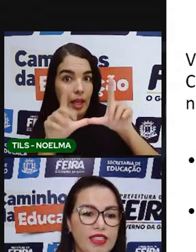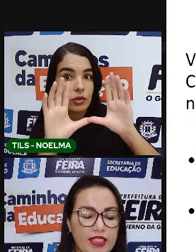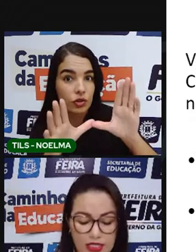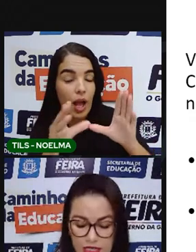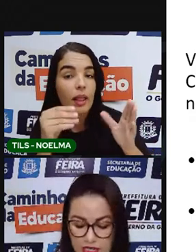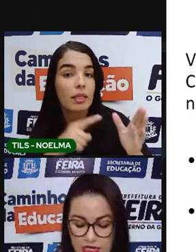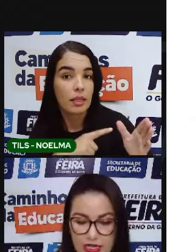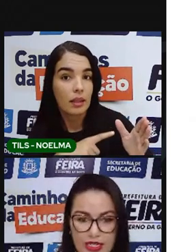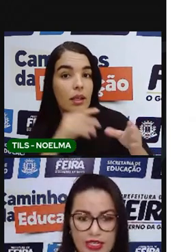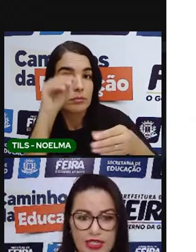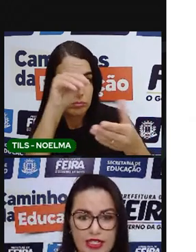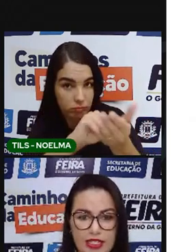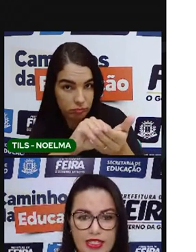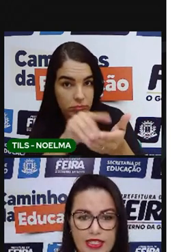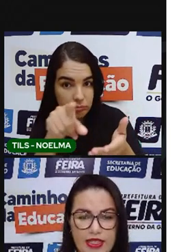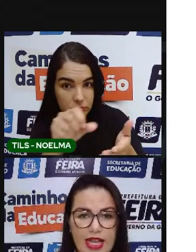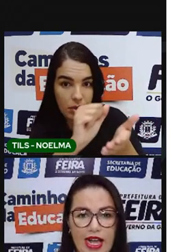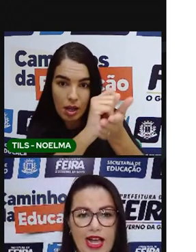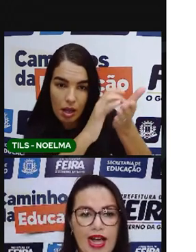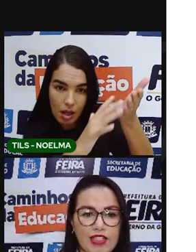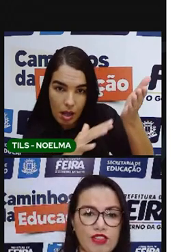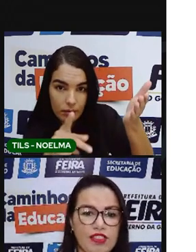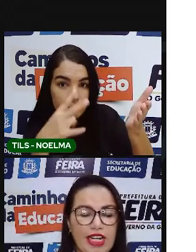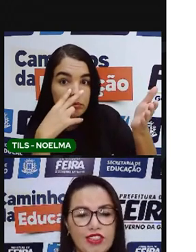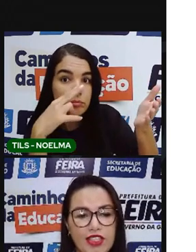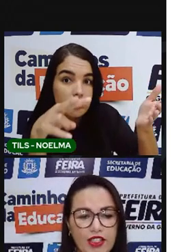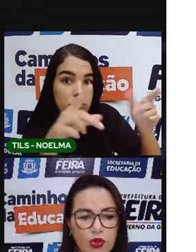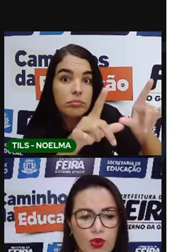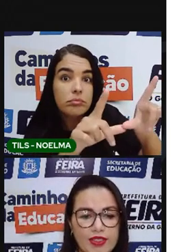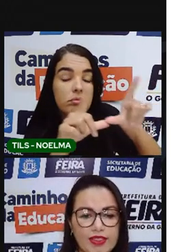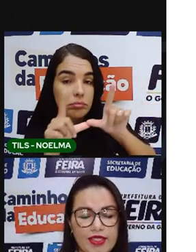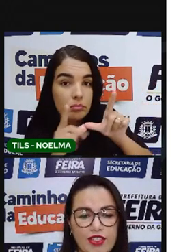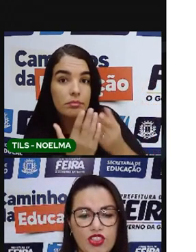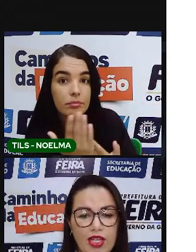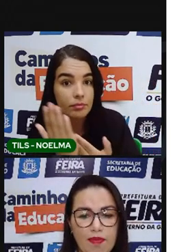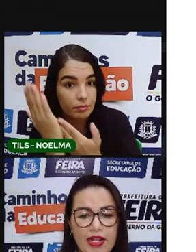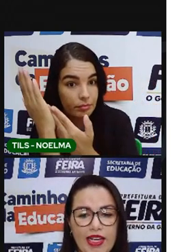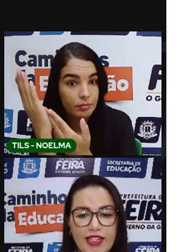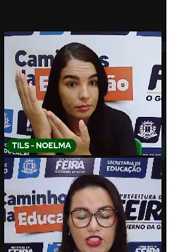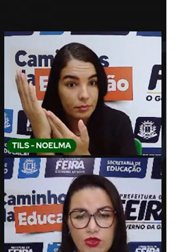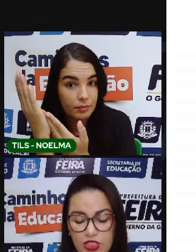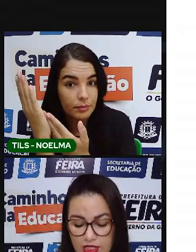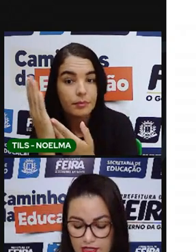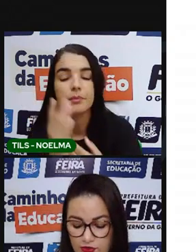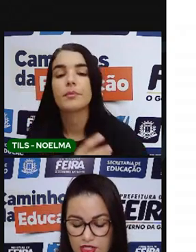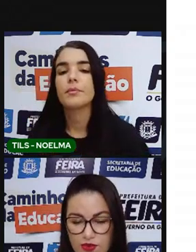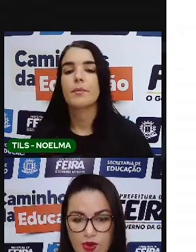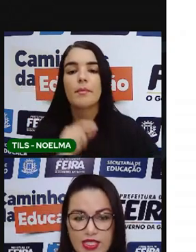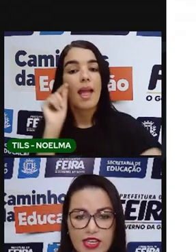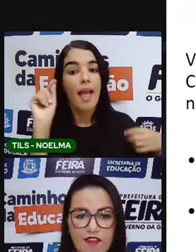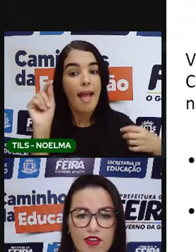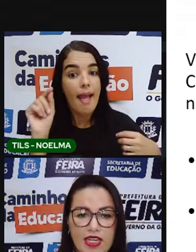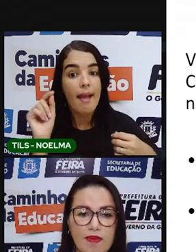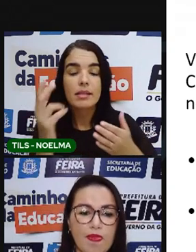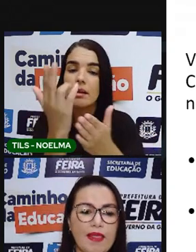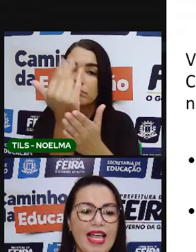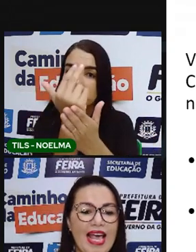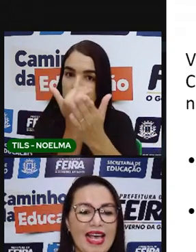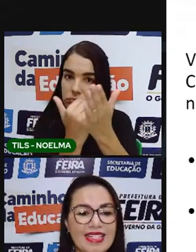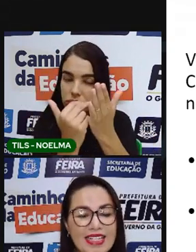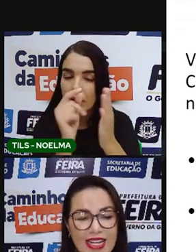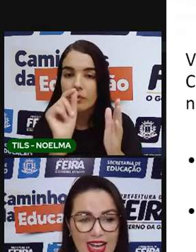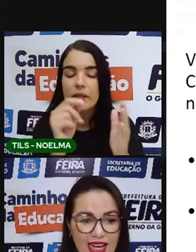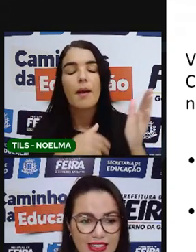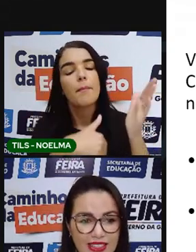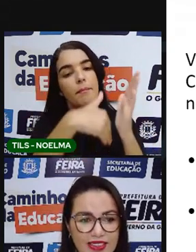vocês aí a atividade no book de bebê e de escrever